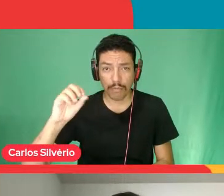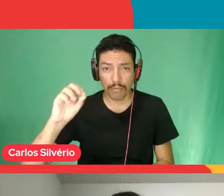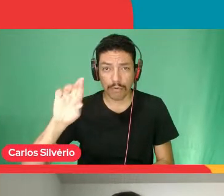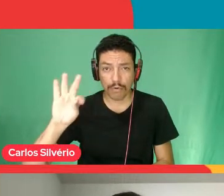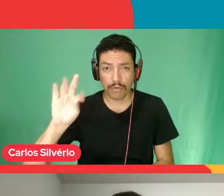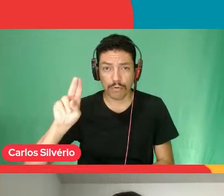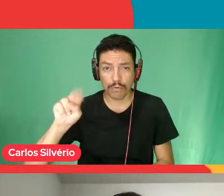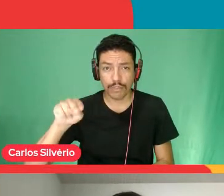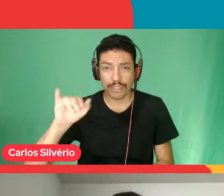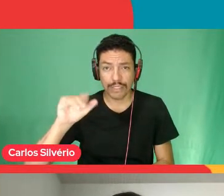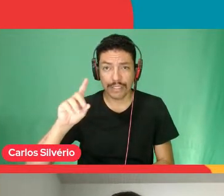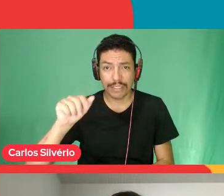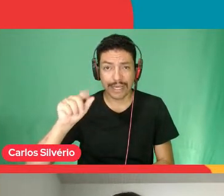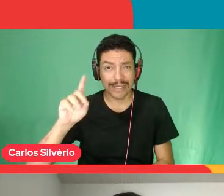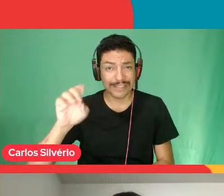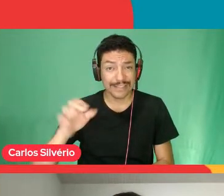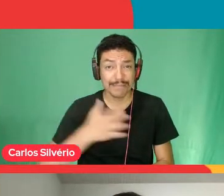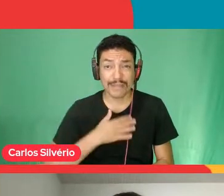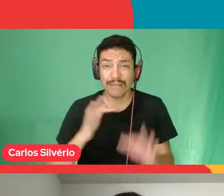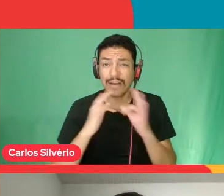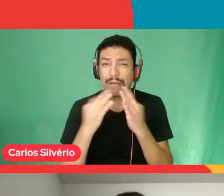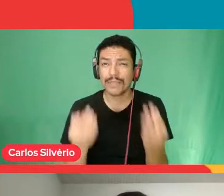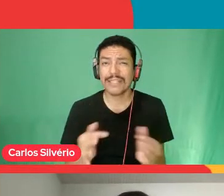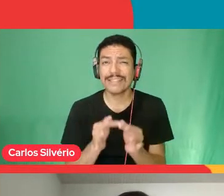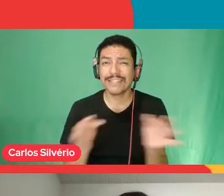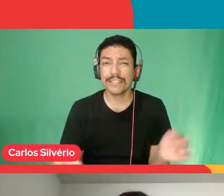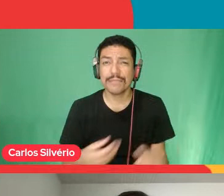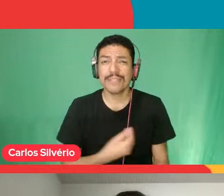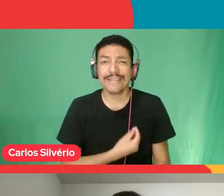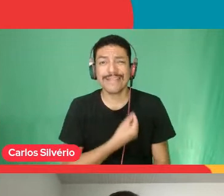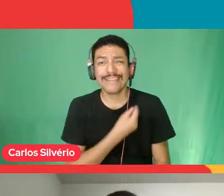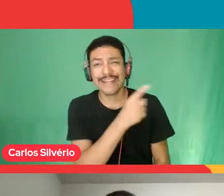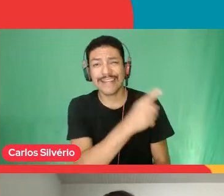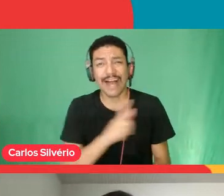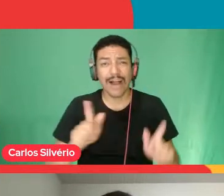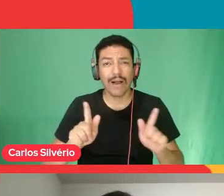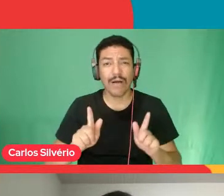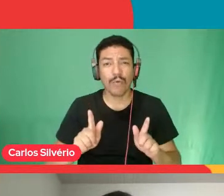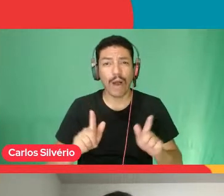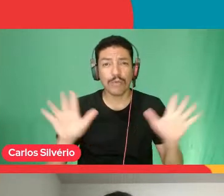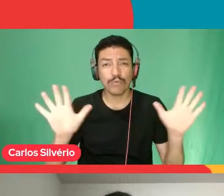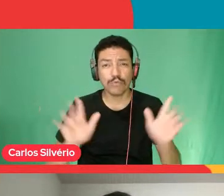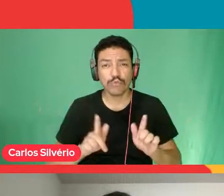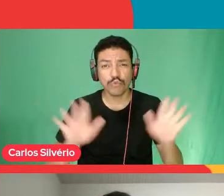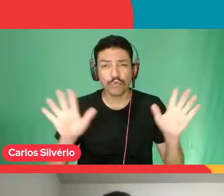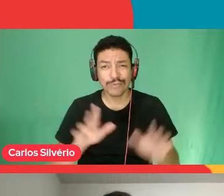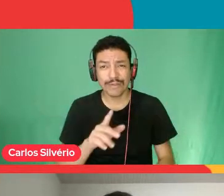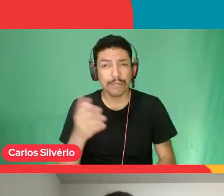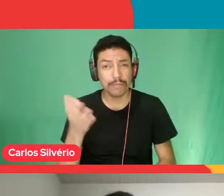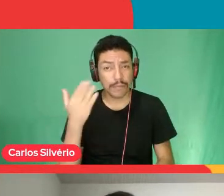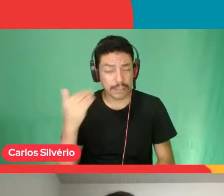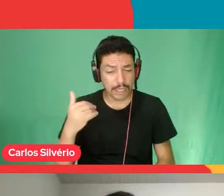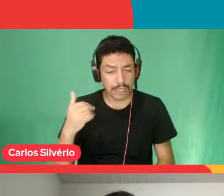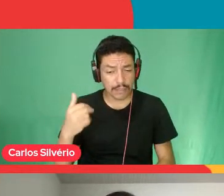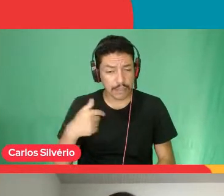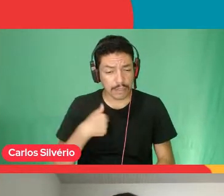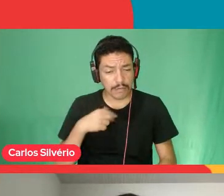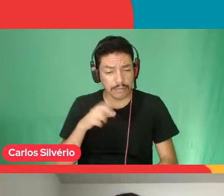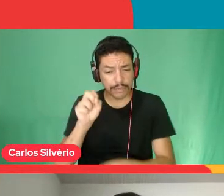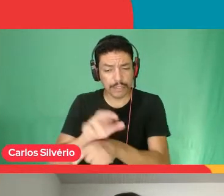da periferia de Guarulhos, e nesse momento de ir para a universidade, eu já me entendi enquanto uma pessoa trans,